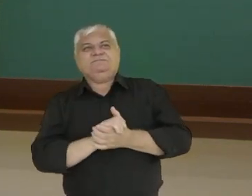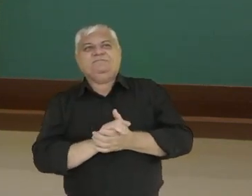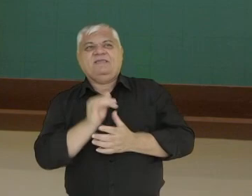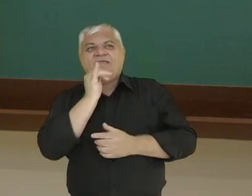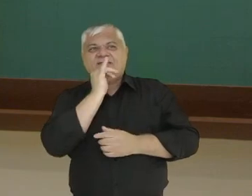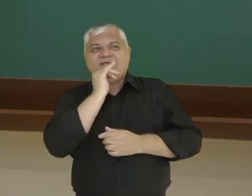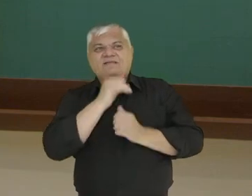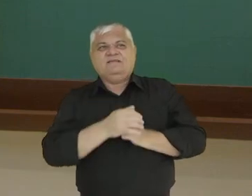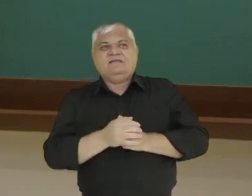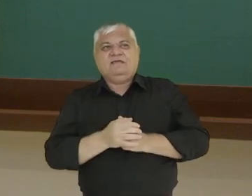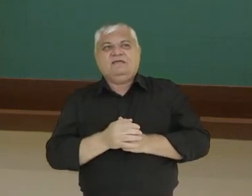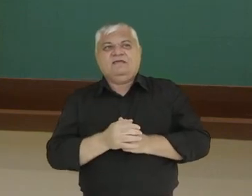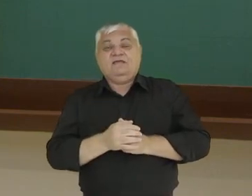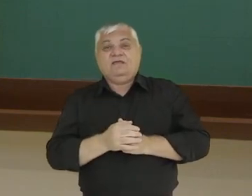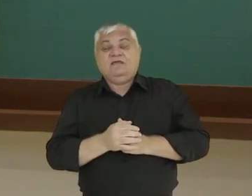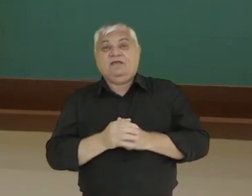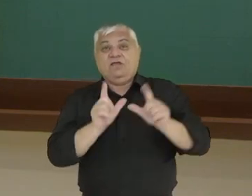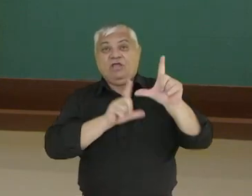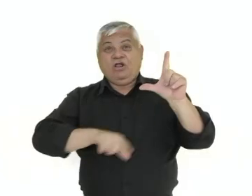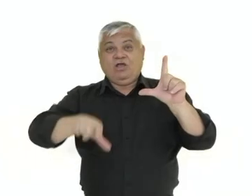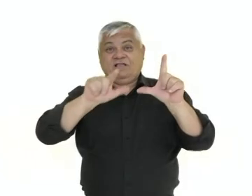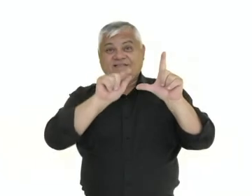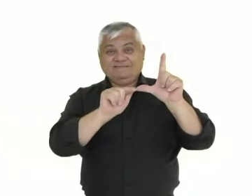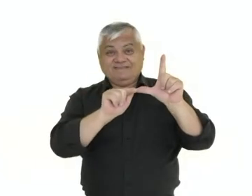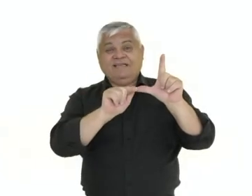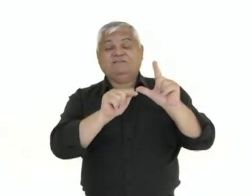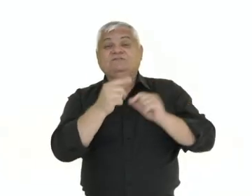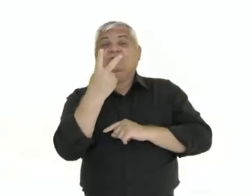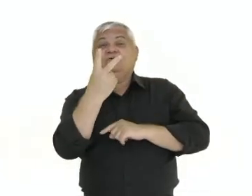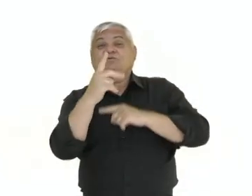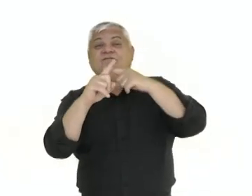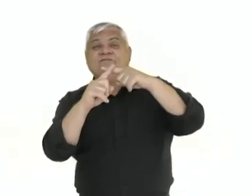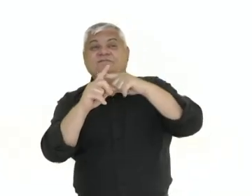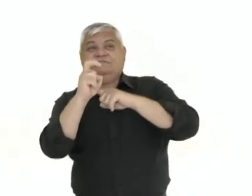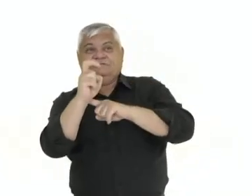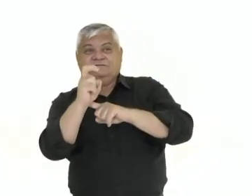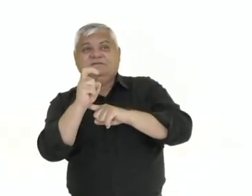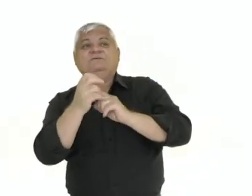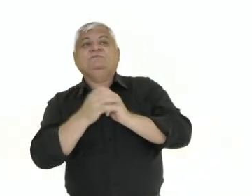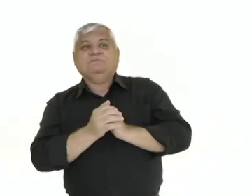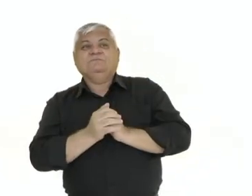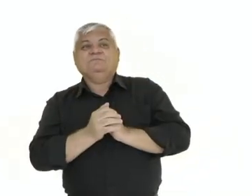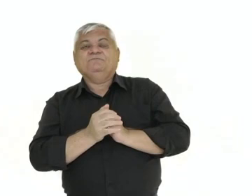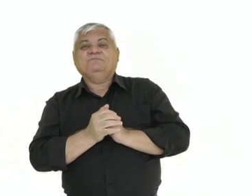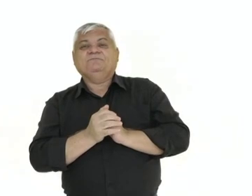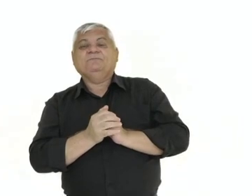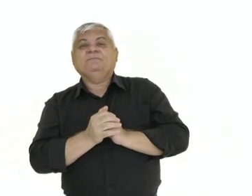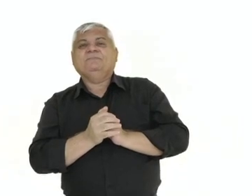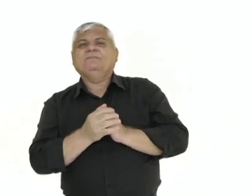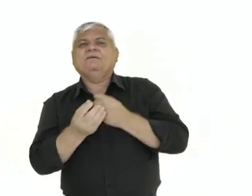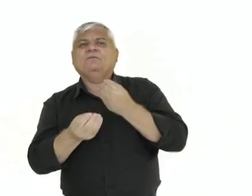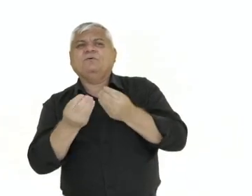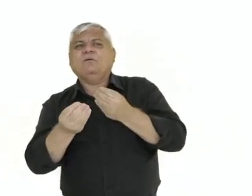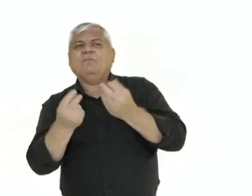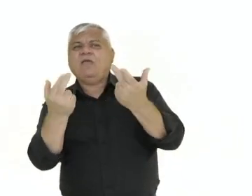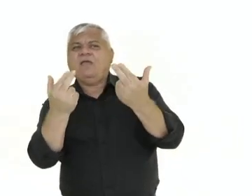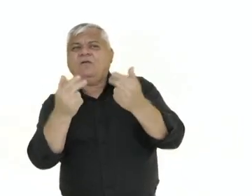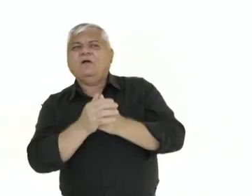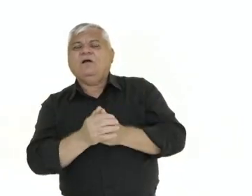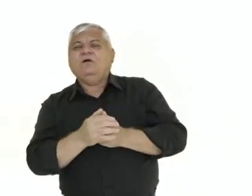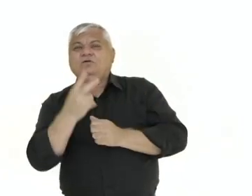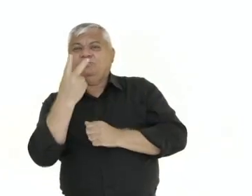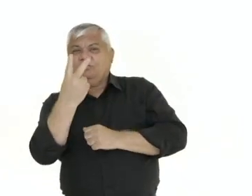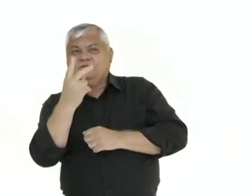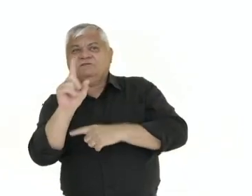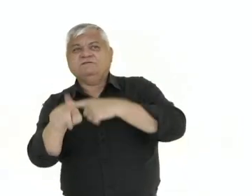Exemplos, log de 2 vezes 5, um produto, na base 7. Equivale a eu fazer o